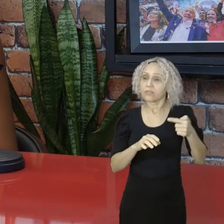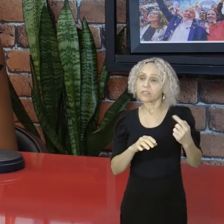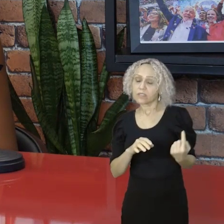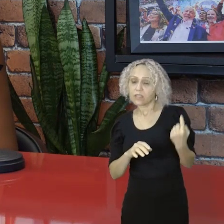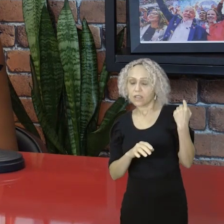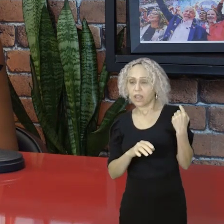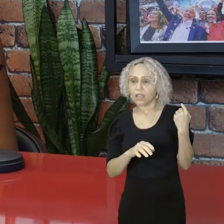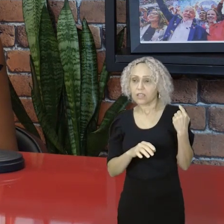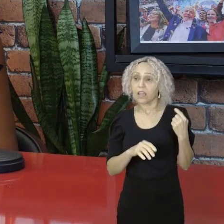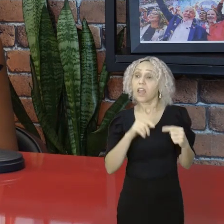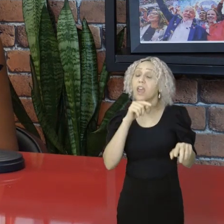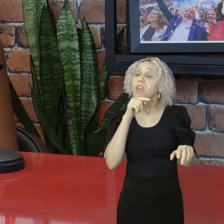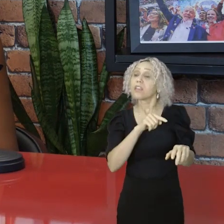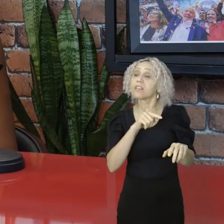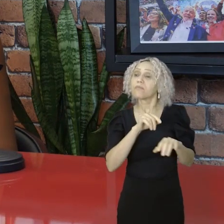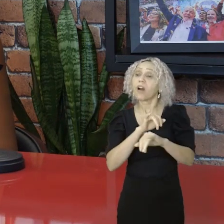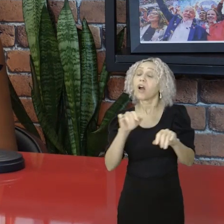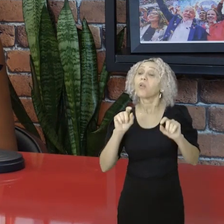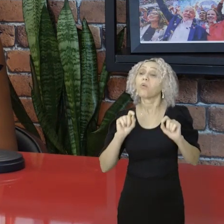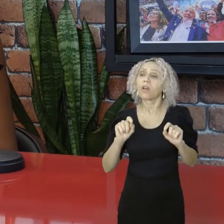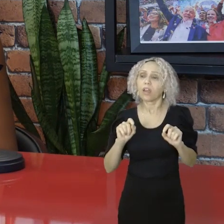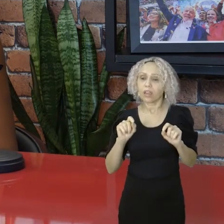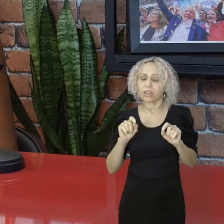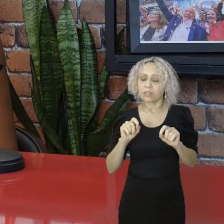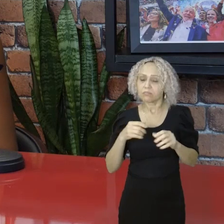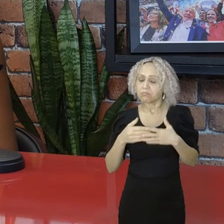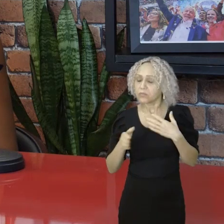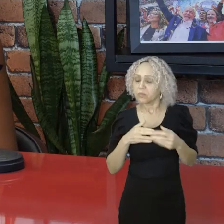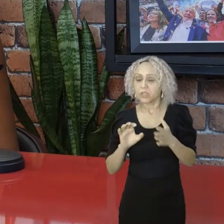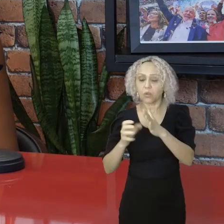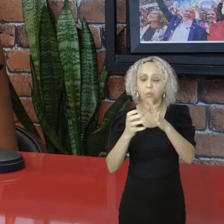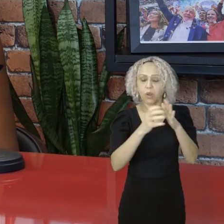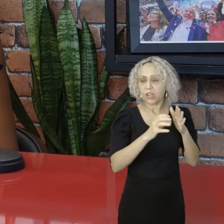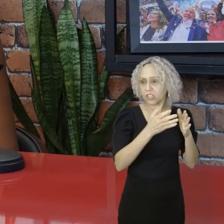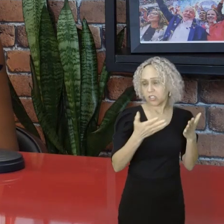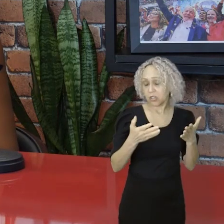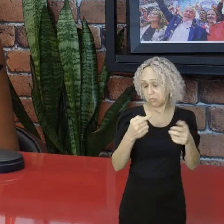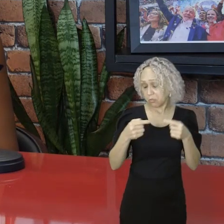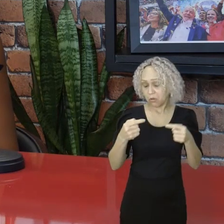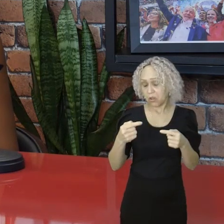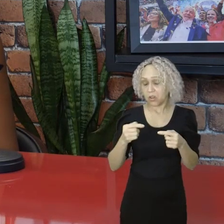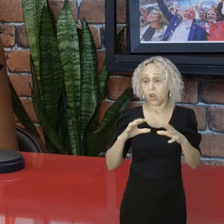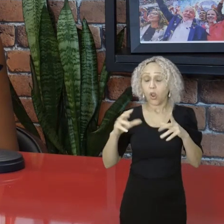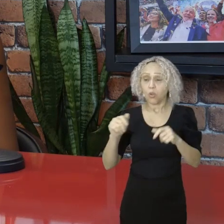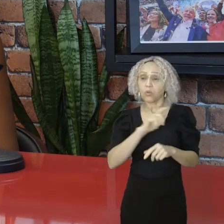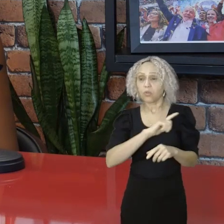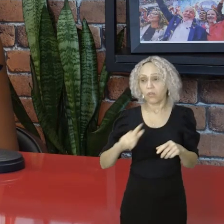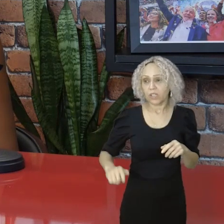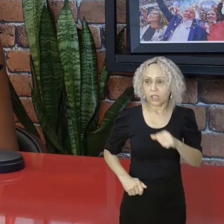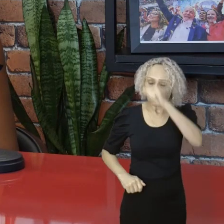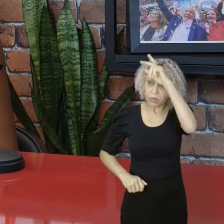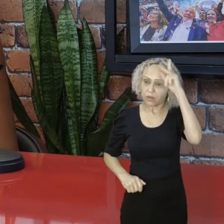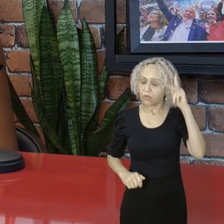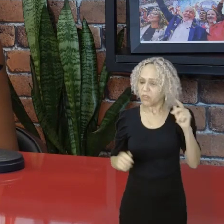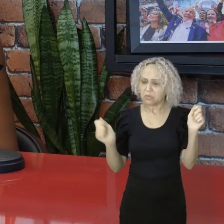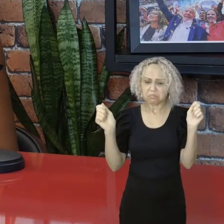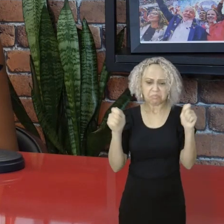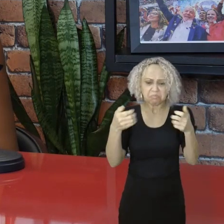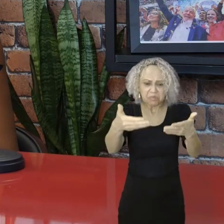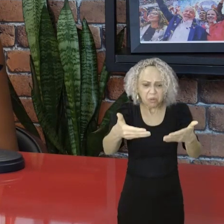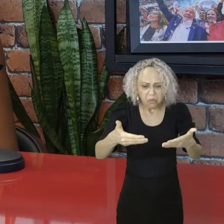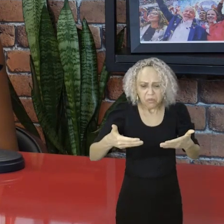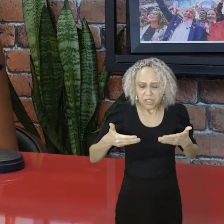dia 27. Na ocasião, ele enfatizou que, independente do partido político, todos os governadores e prefeitos